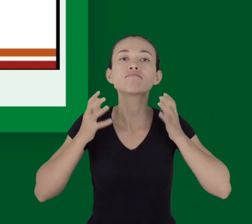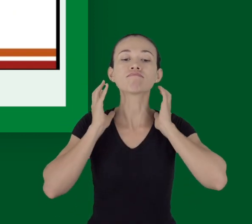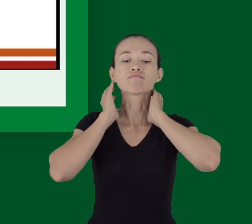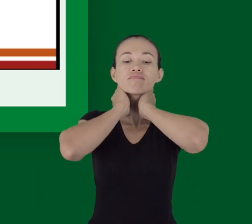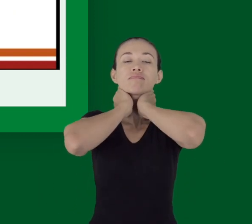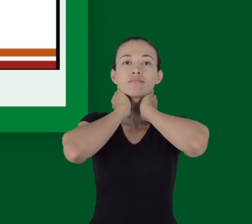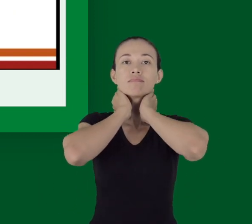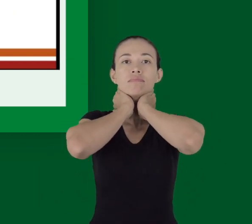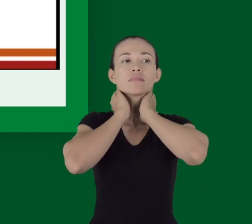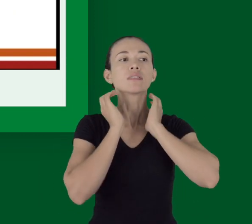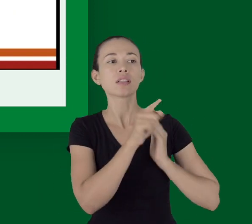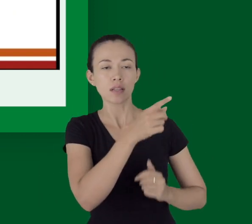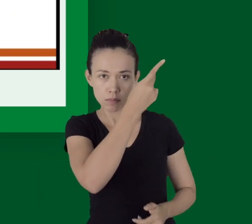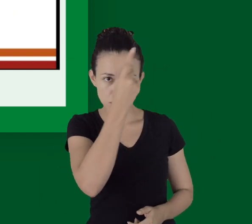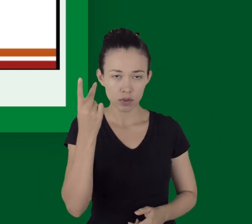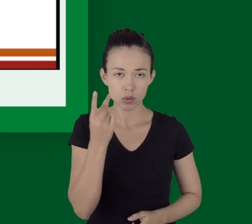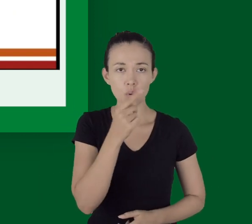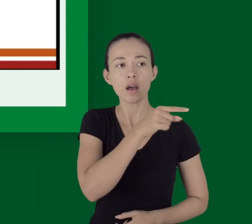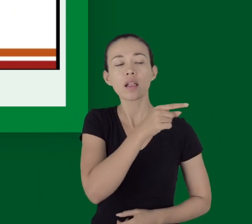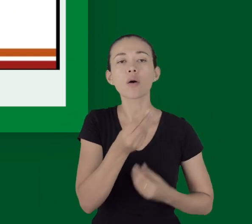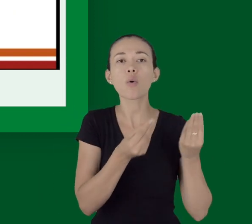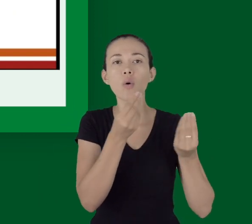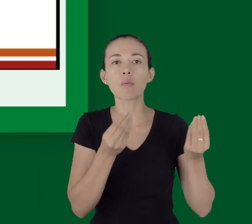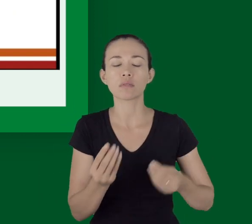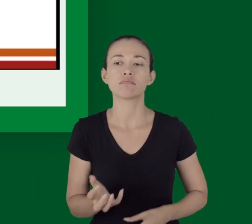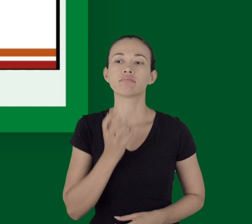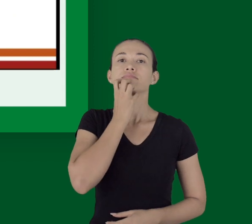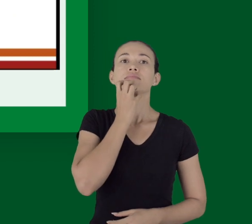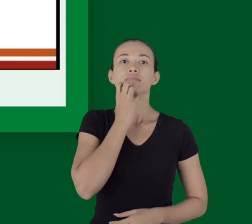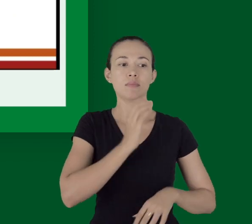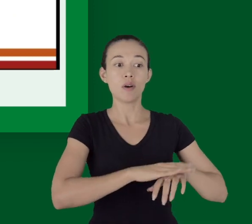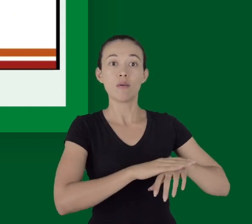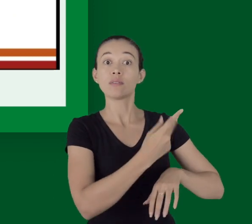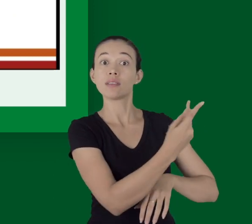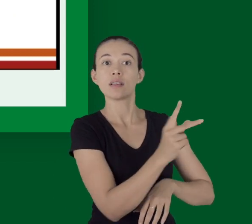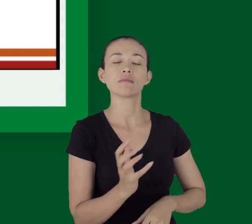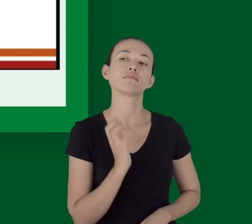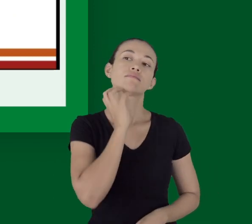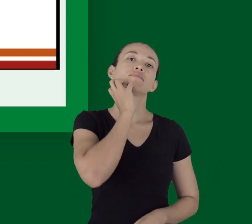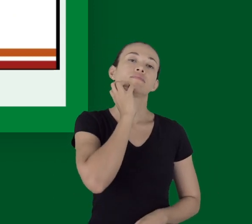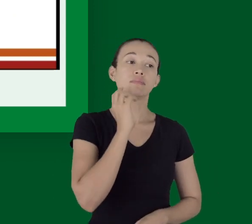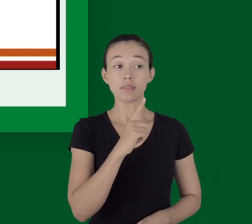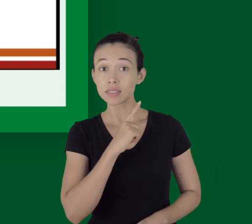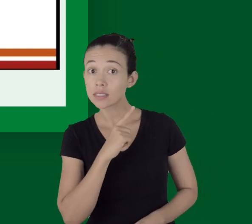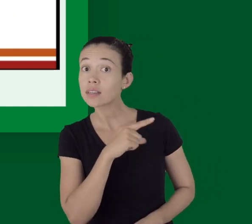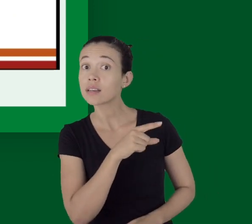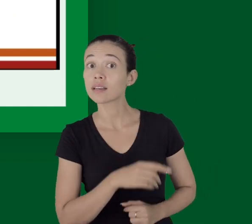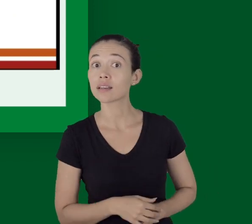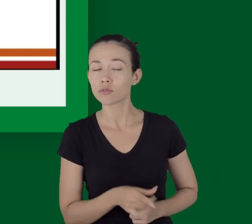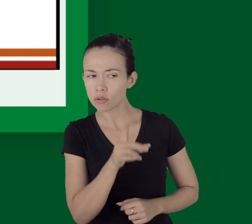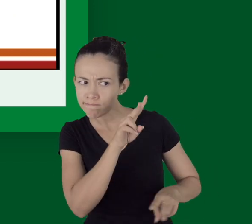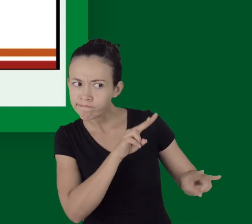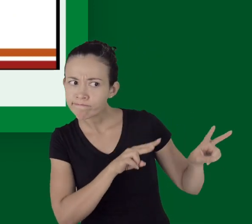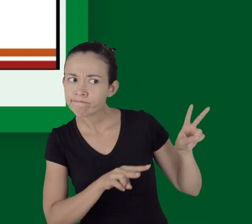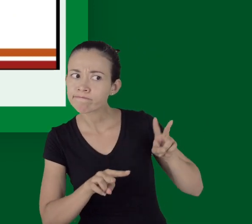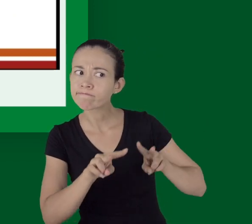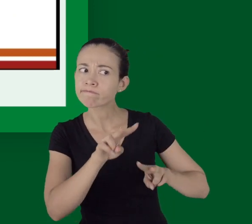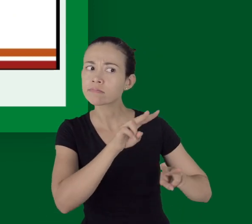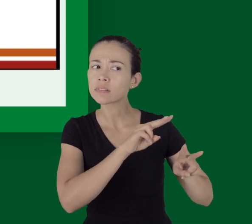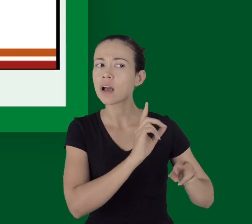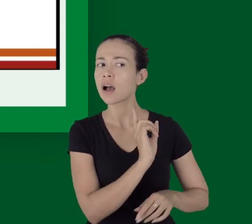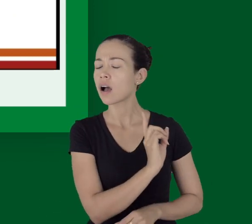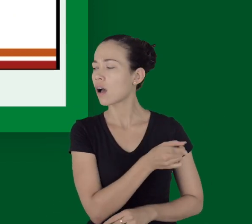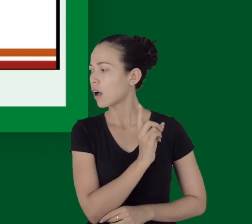se o paciente ele posiciona, ele leva a mão no colar, se ele tem localização. Então, eu interpreto esse Glasgow no